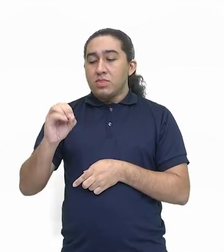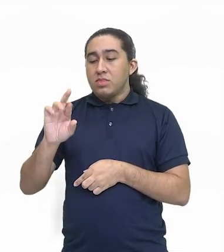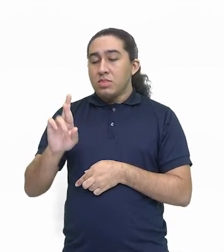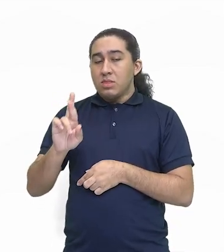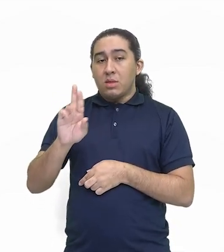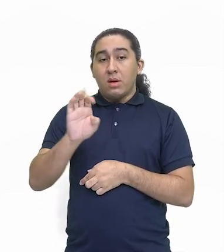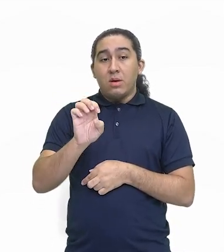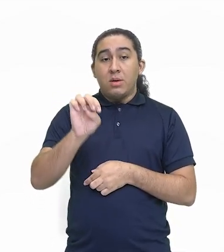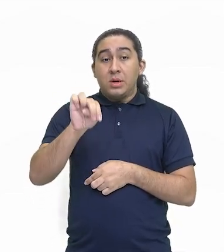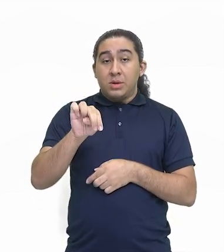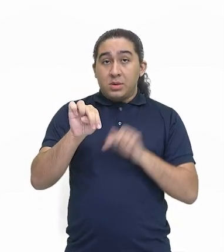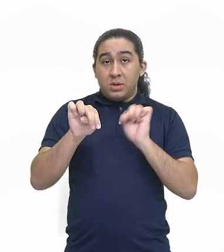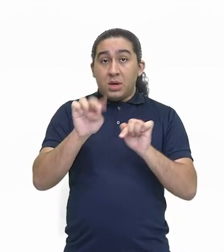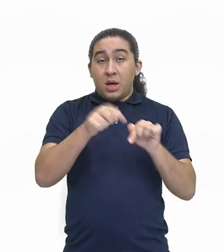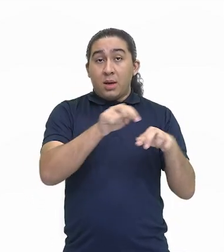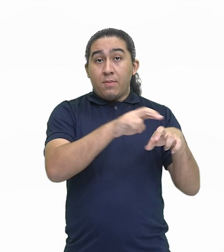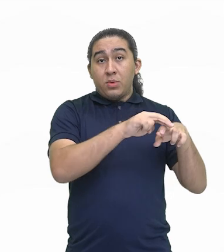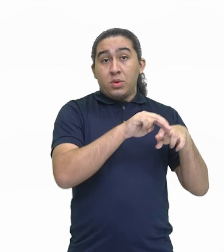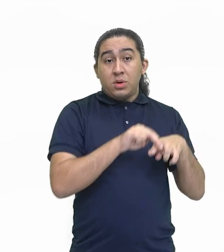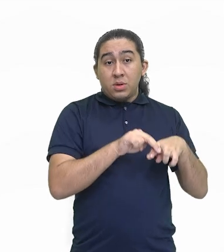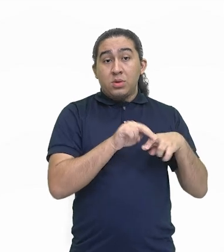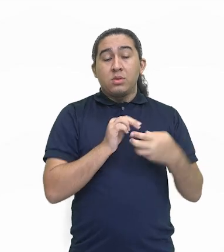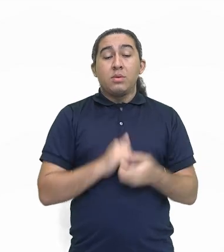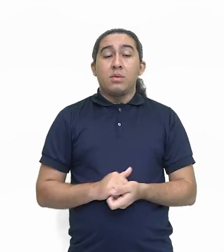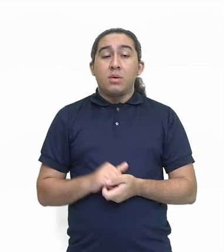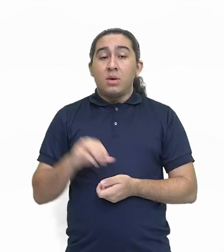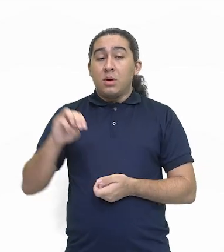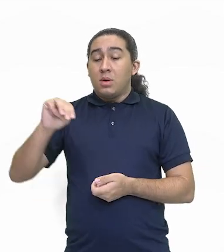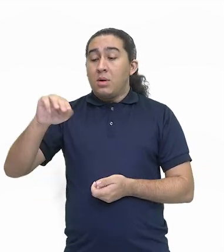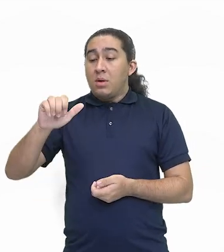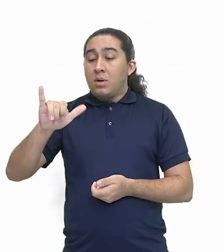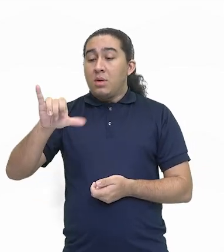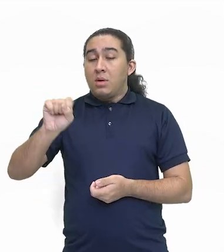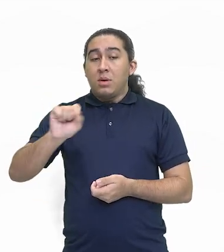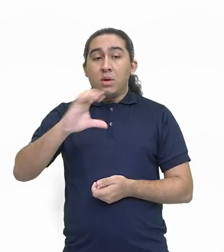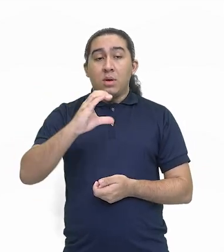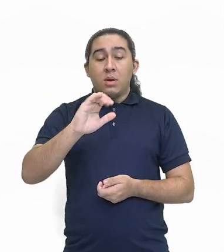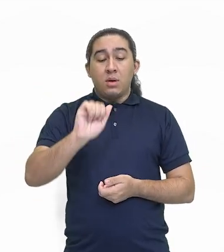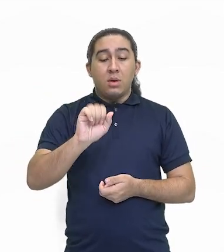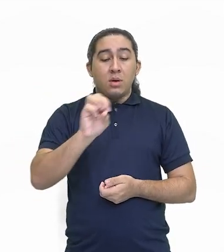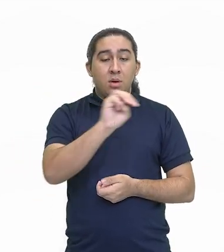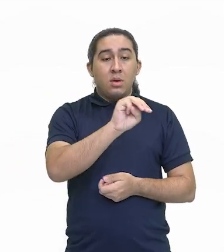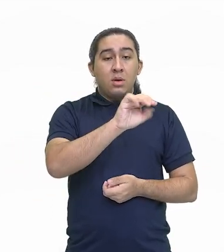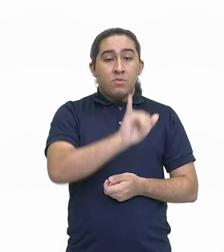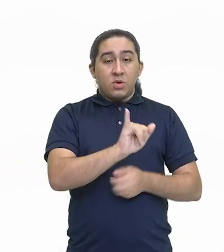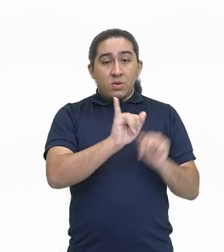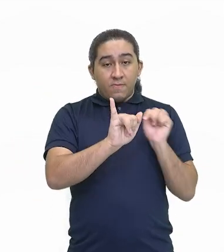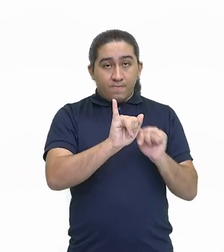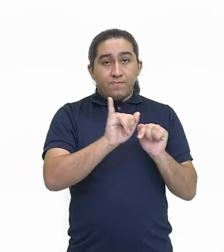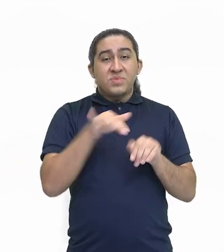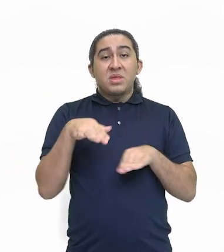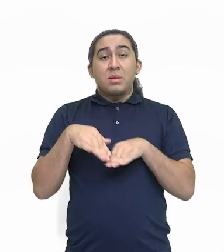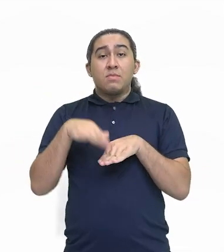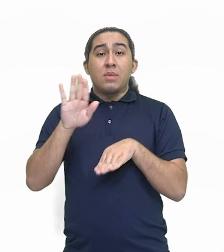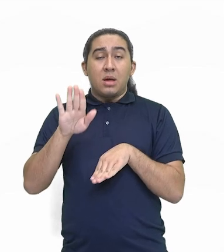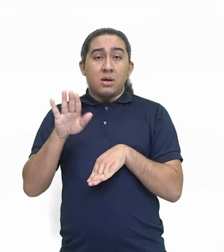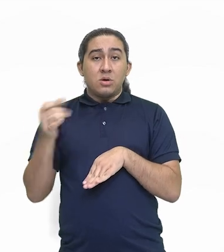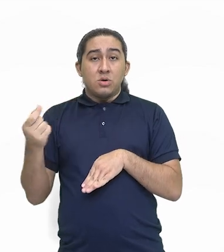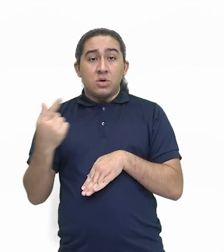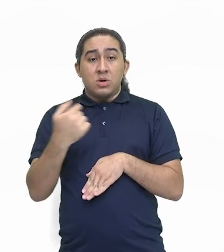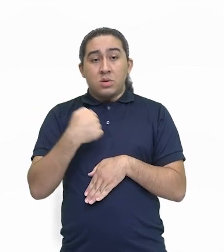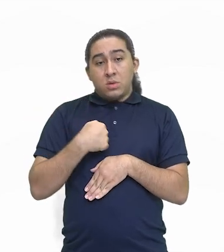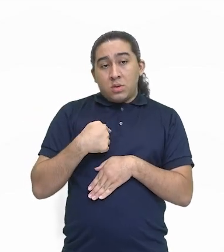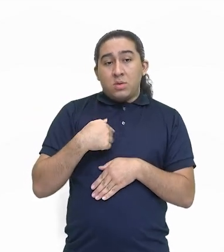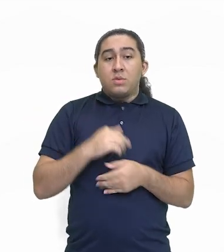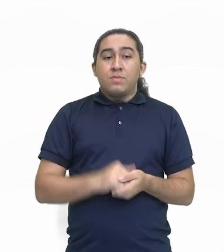Porém, por isso, mais came, mais do que a mim,